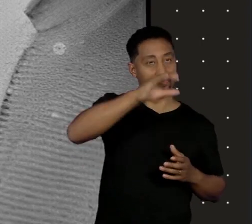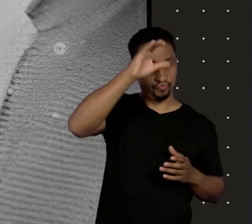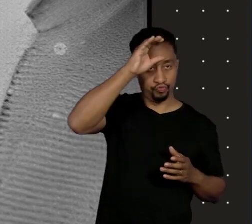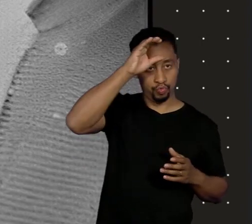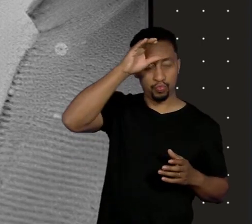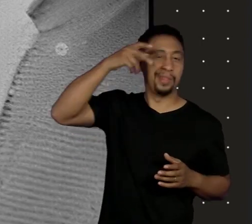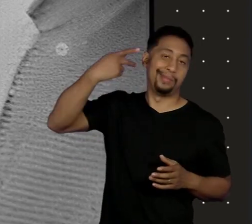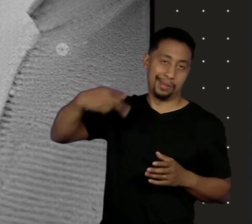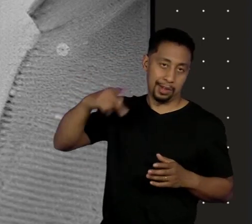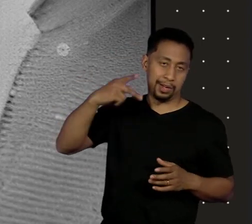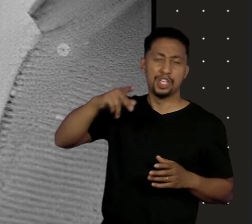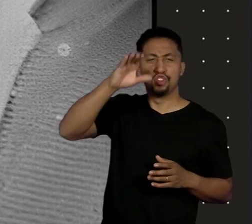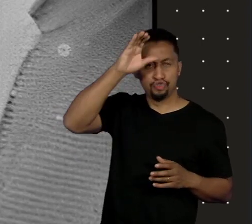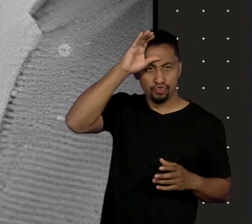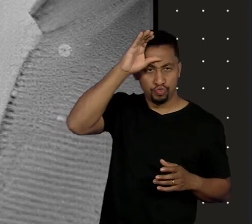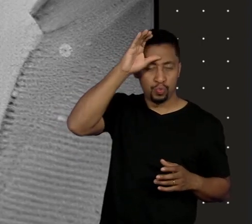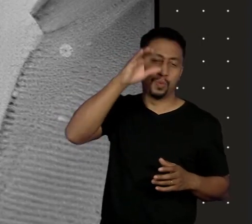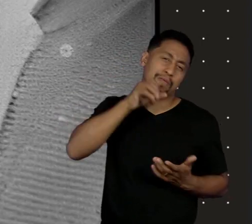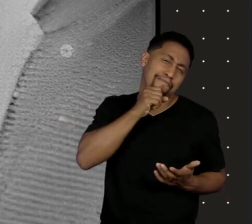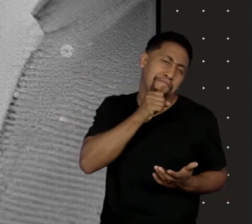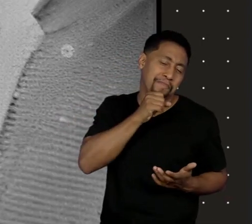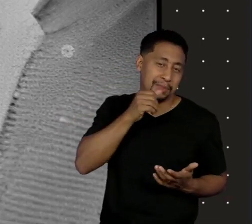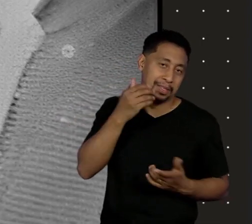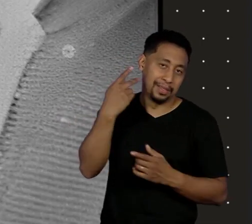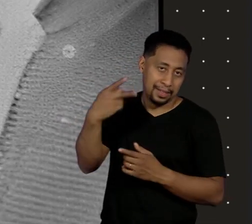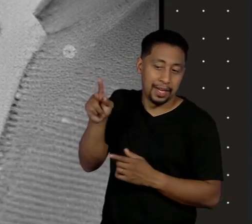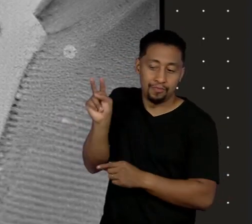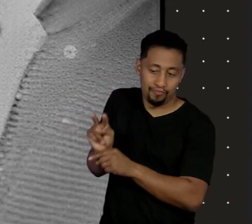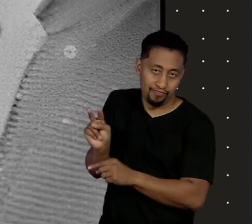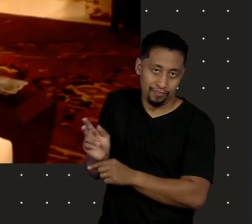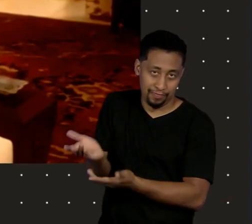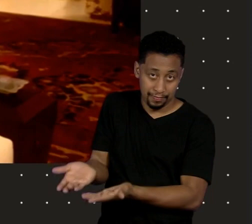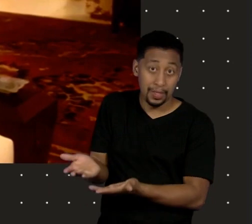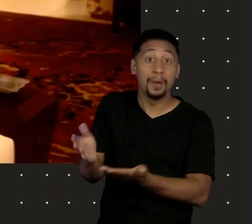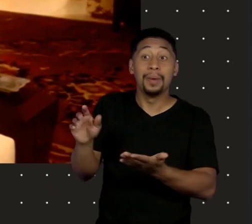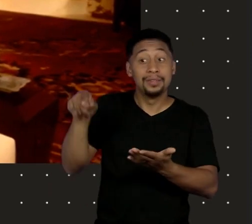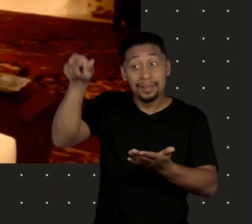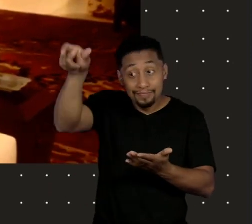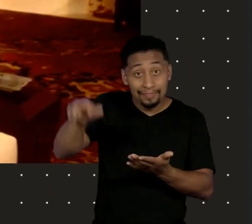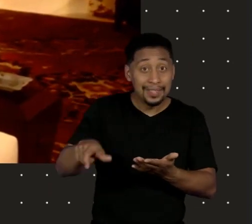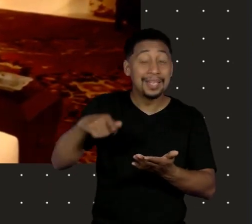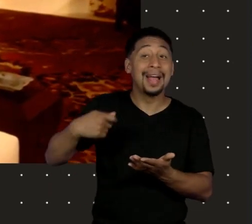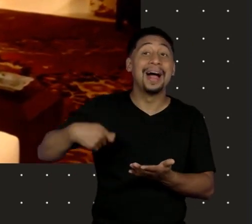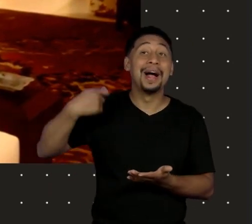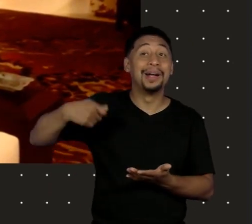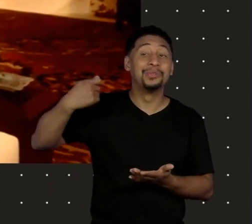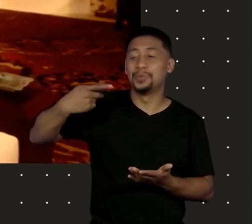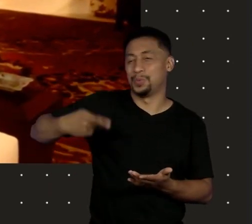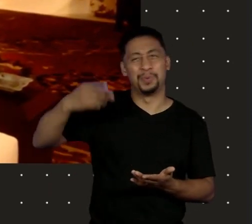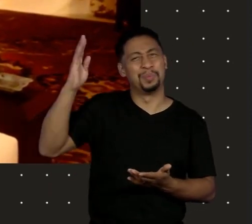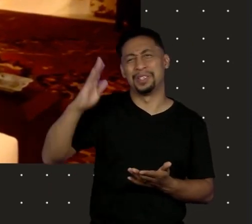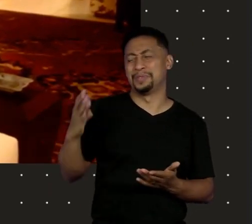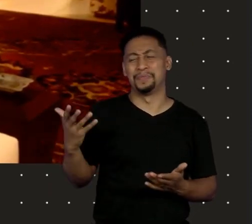e era fã também. E como ator, o Brasil inteiro já consagrou, e quando ele começou a vida de